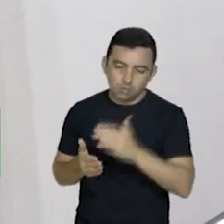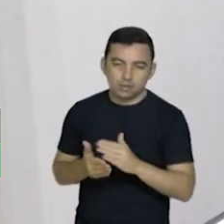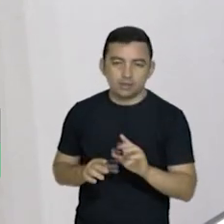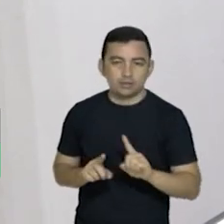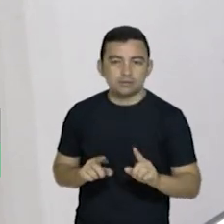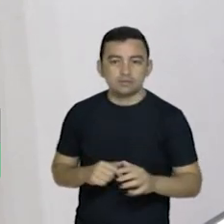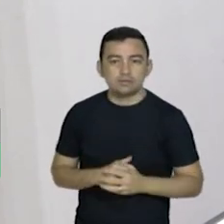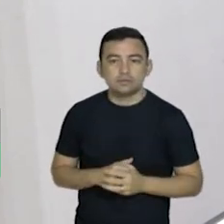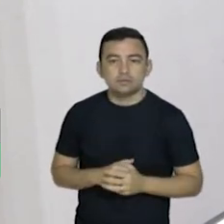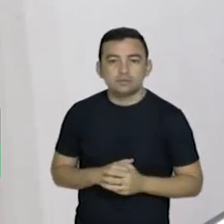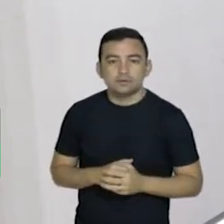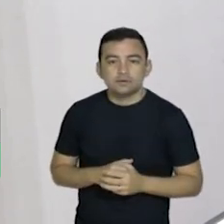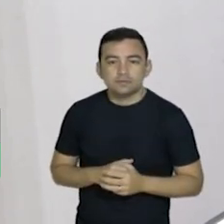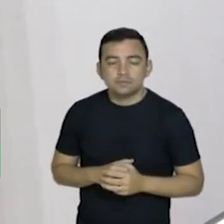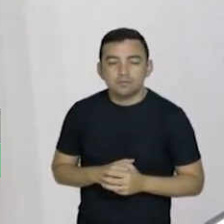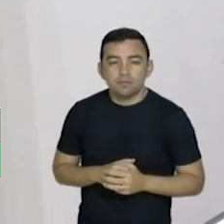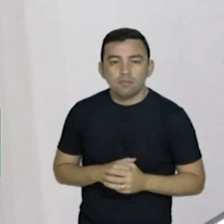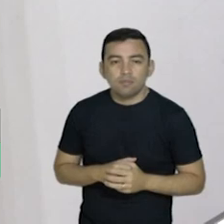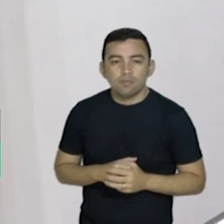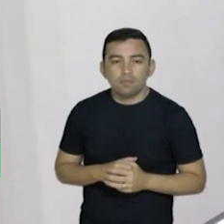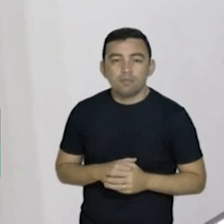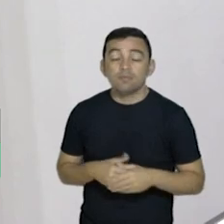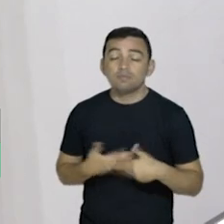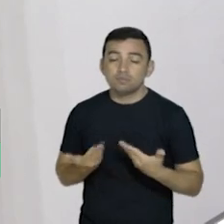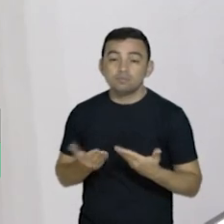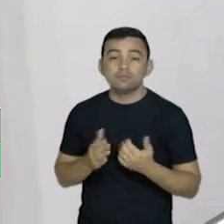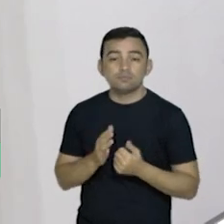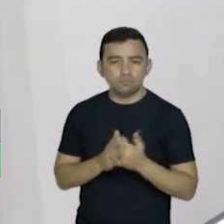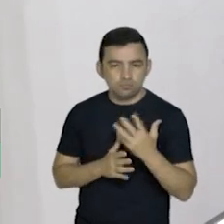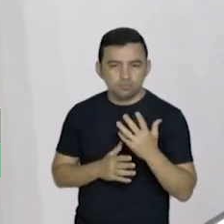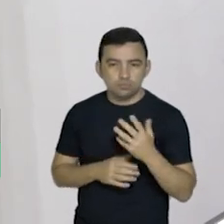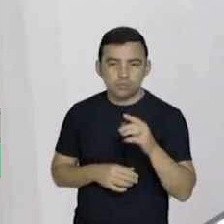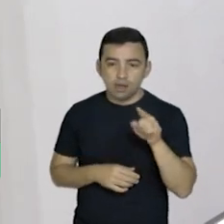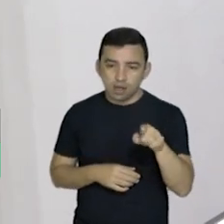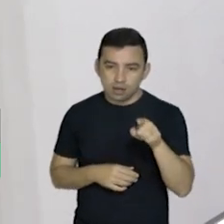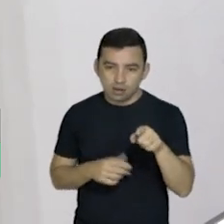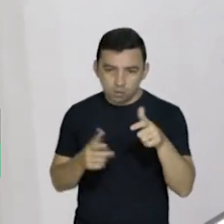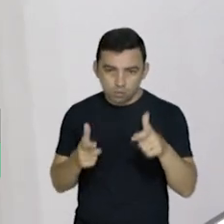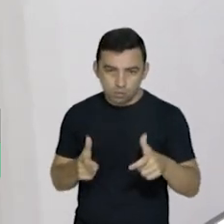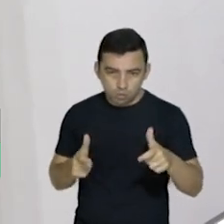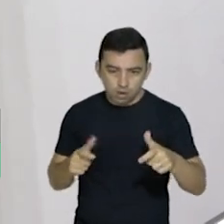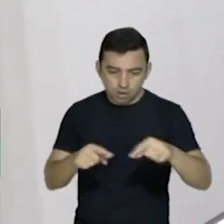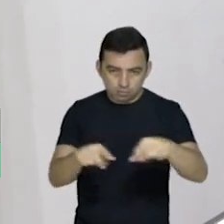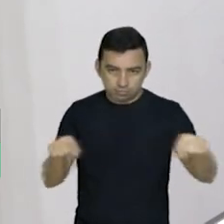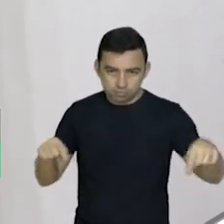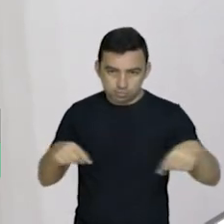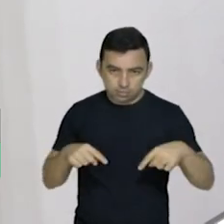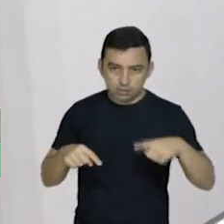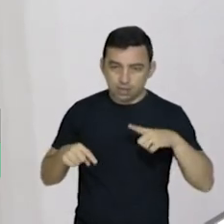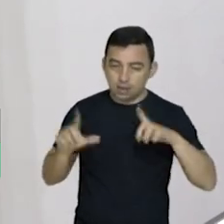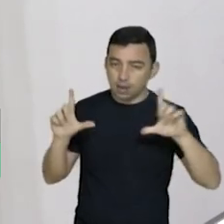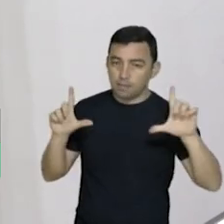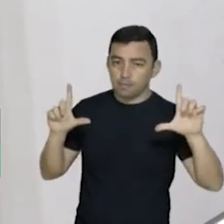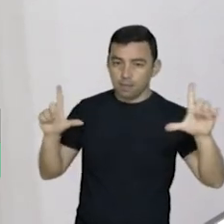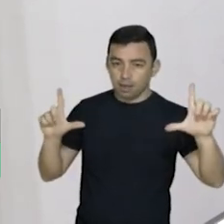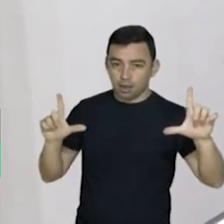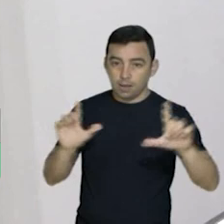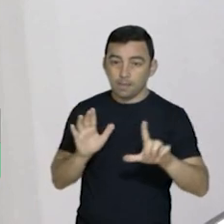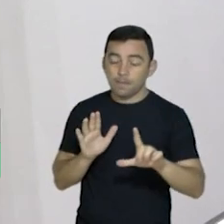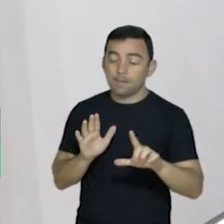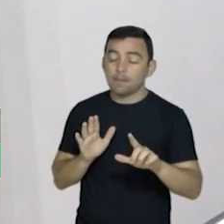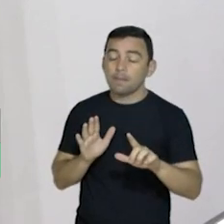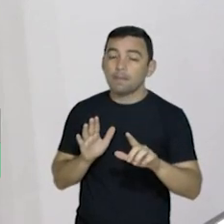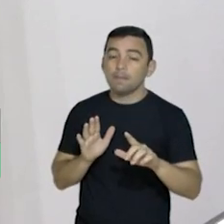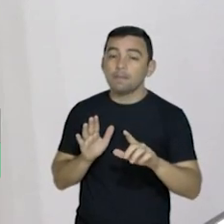e veja muitas vezes há Apenas naquele estabelecimento no pátio um cartaz em papel A4